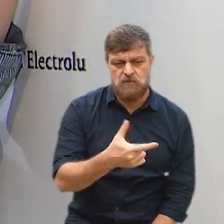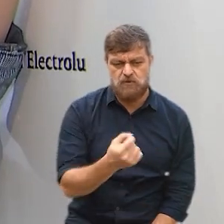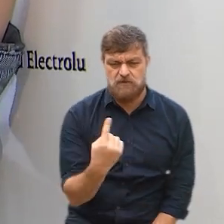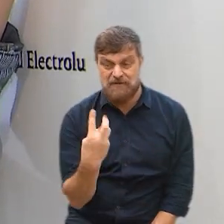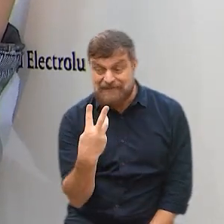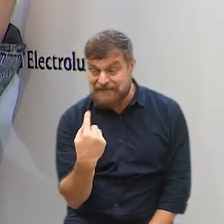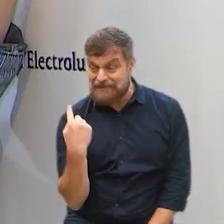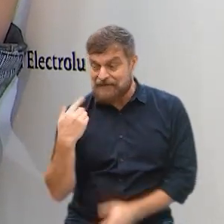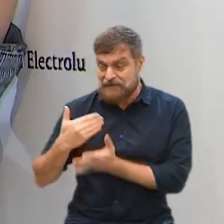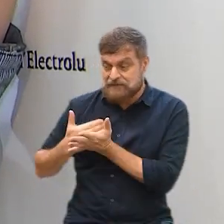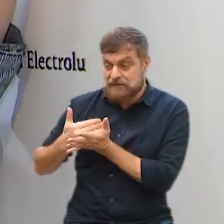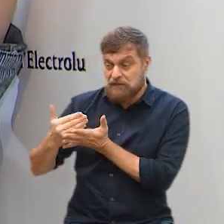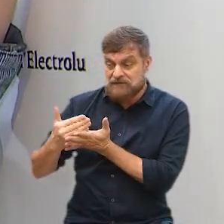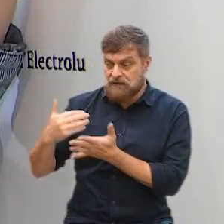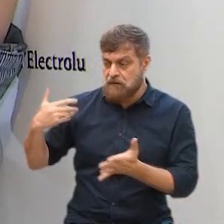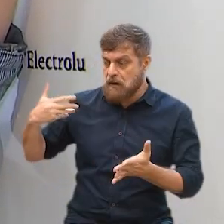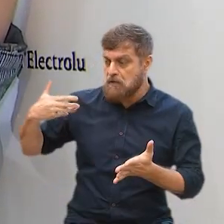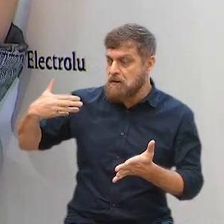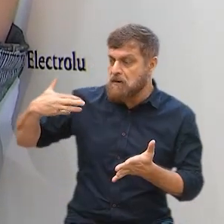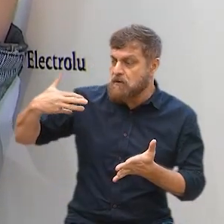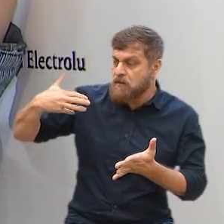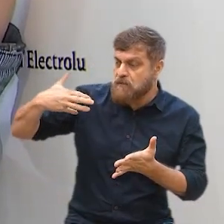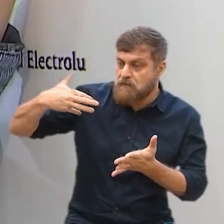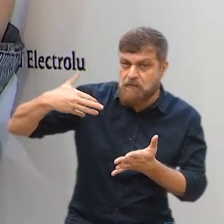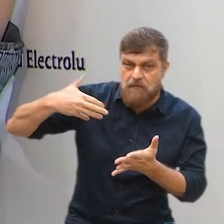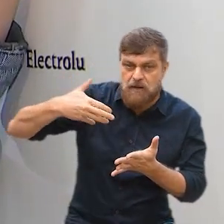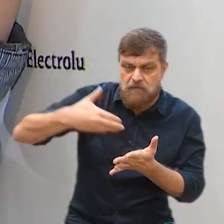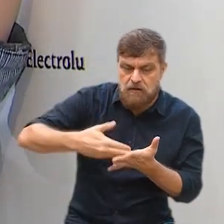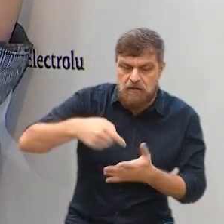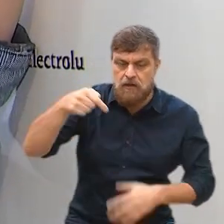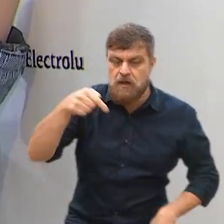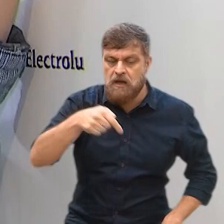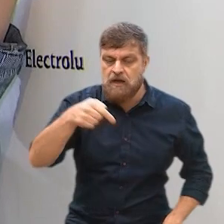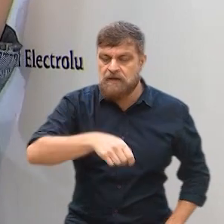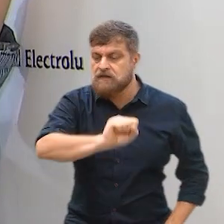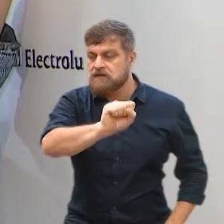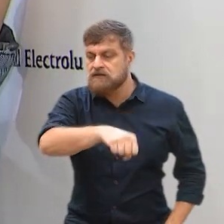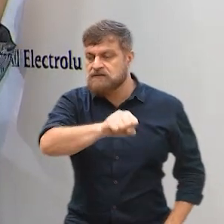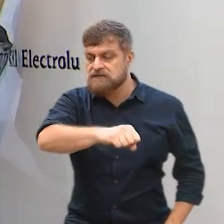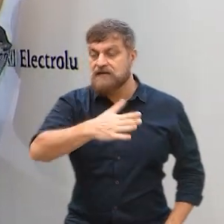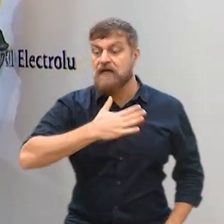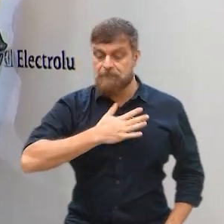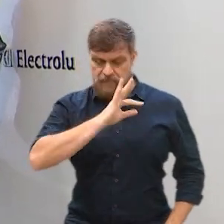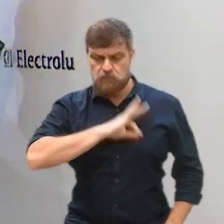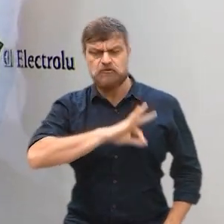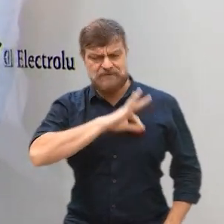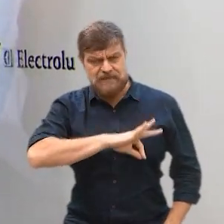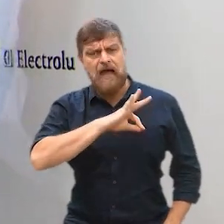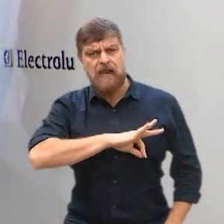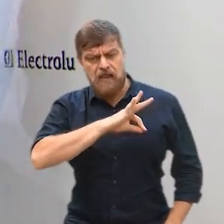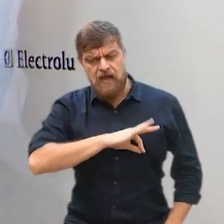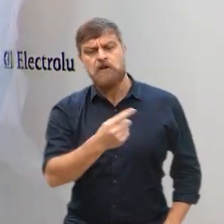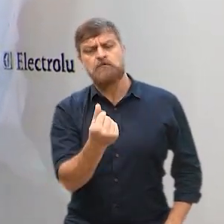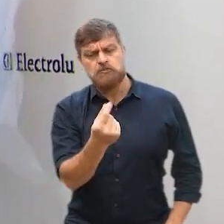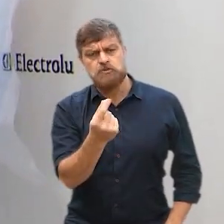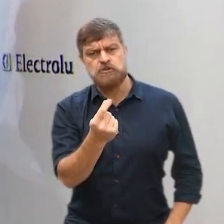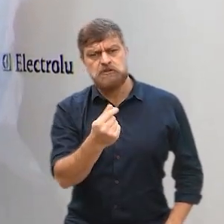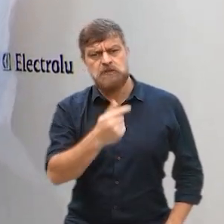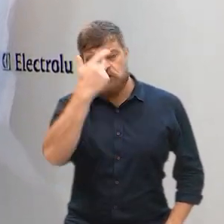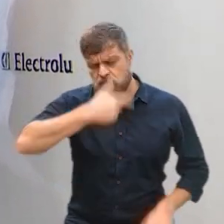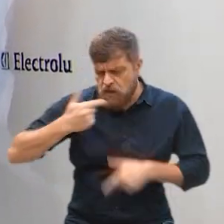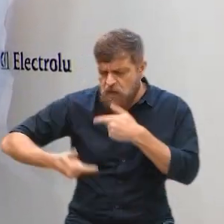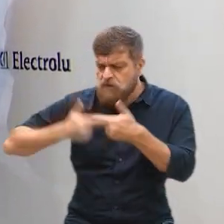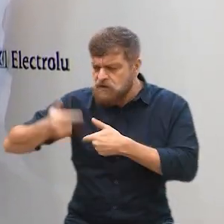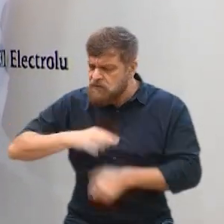2013, né? E aí, tantos anos depois que eu falei, uau, isso aqui é sim a minha fonte de renda, isso aqui é